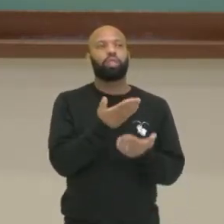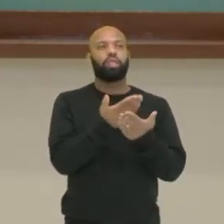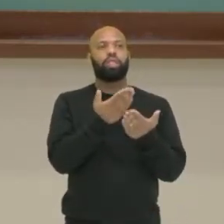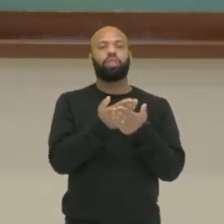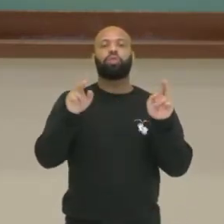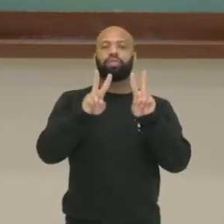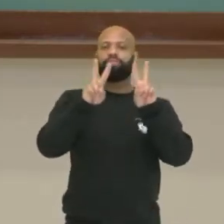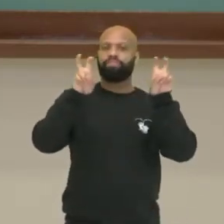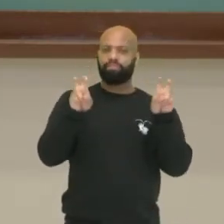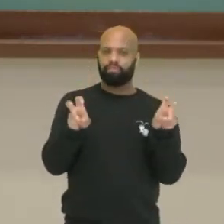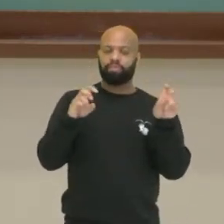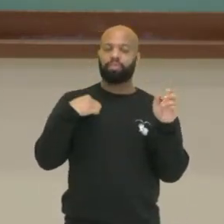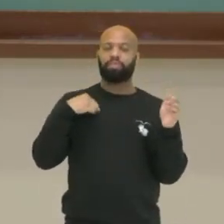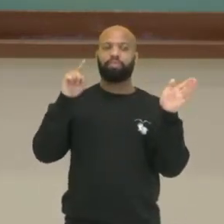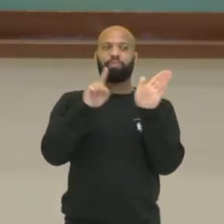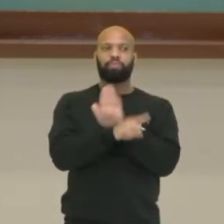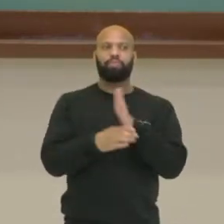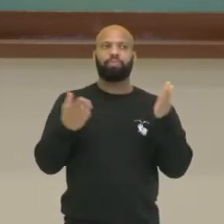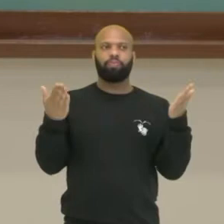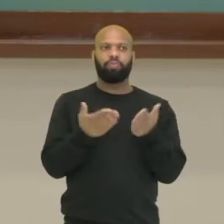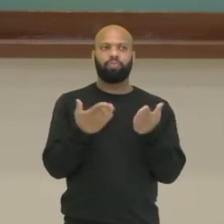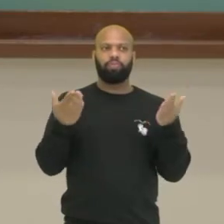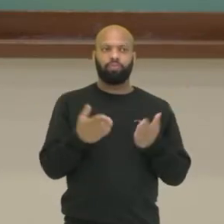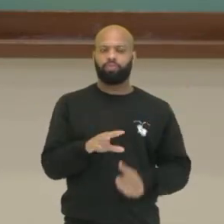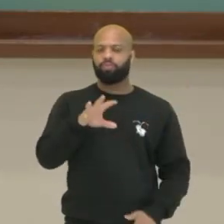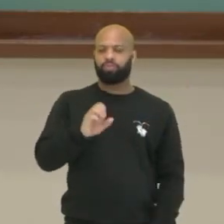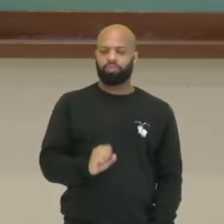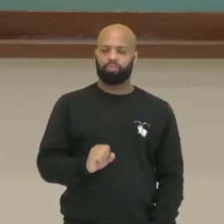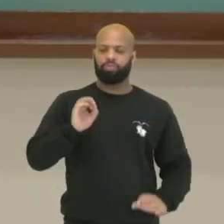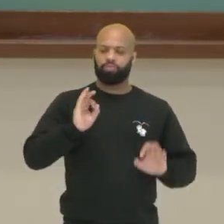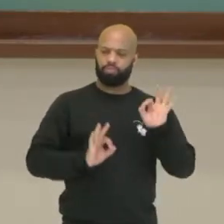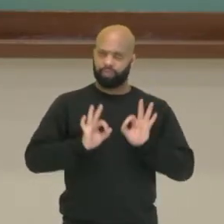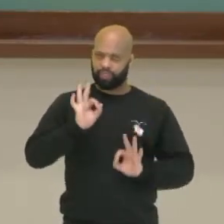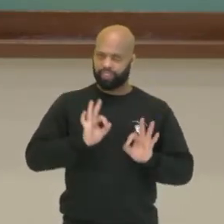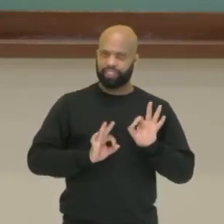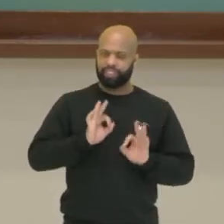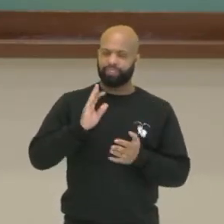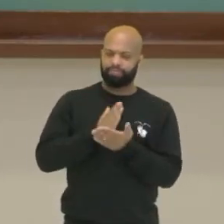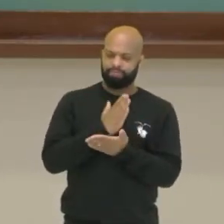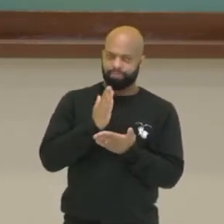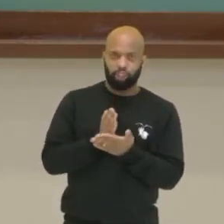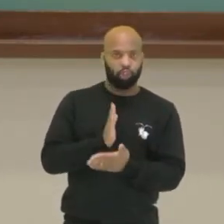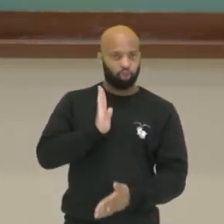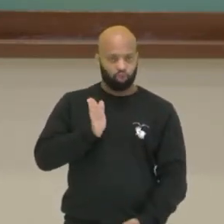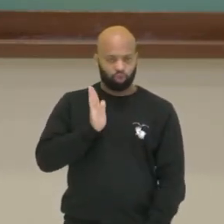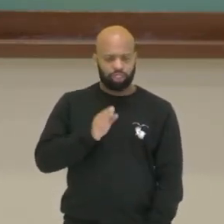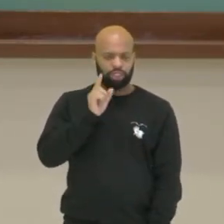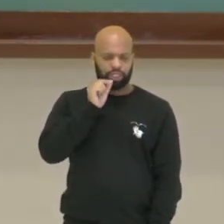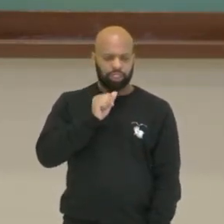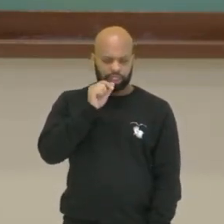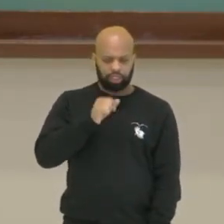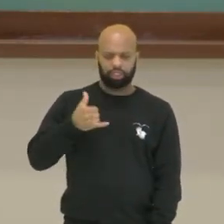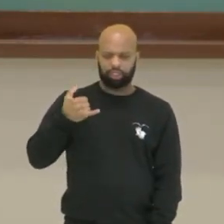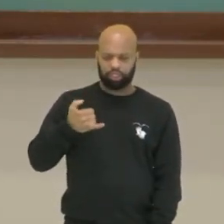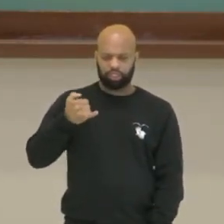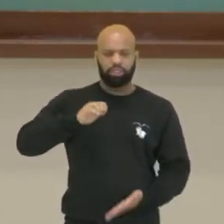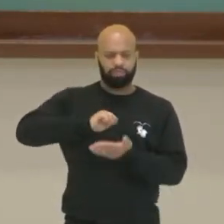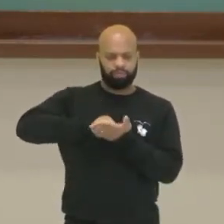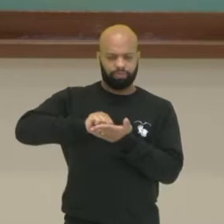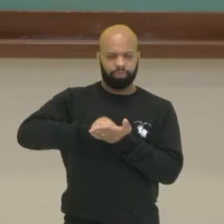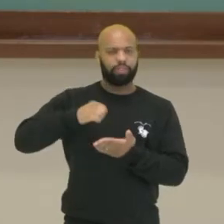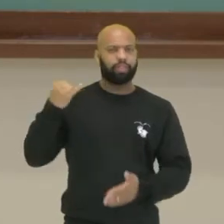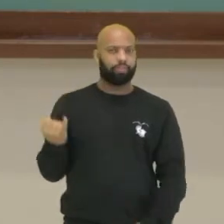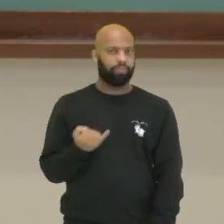Enquanto isso, eu pergunto para vocês, tá aí com o seu caderninho? Tá com o seu lápis, com a sua borracha? Tem que anotar,